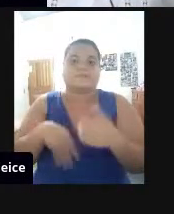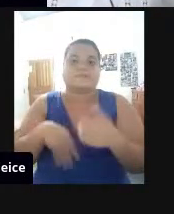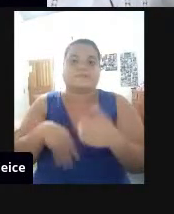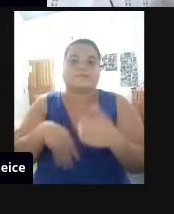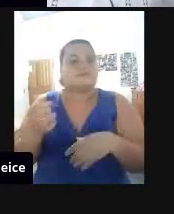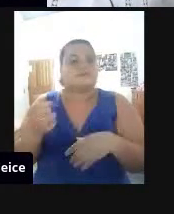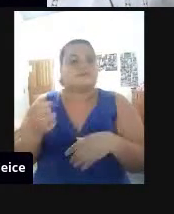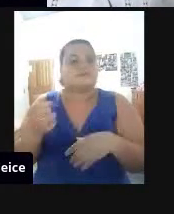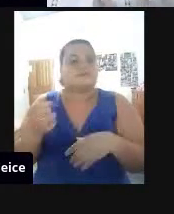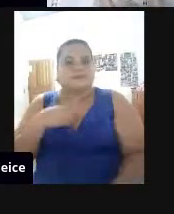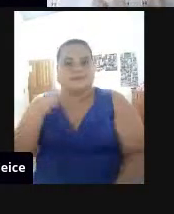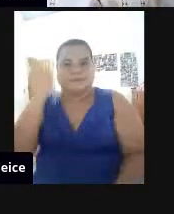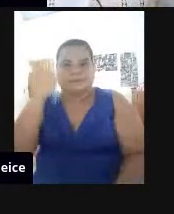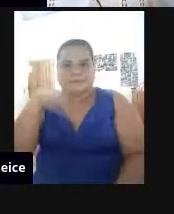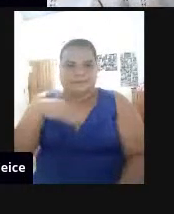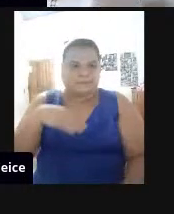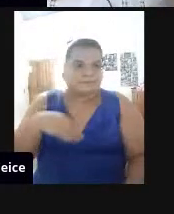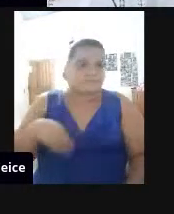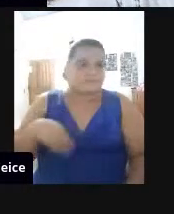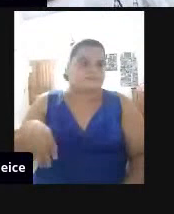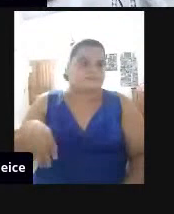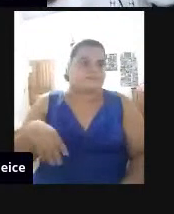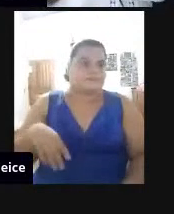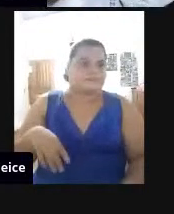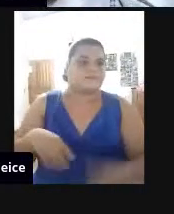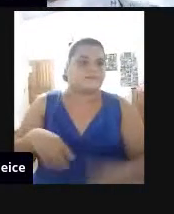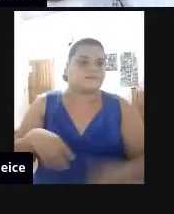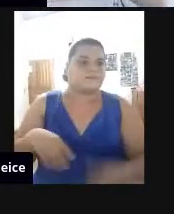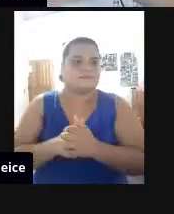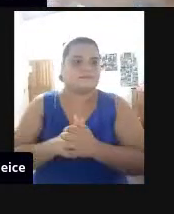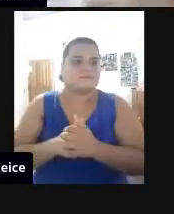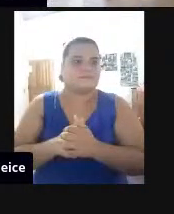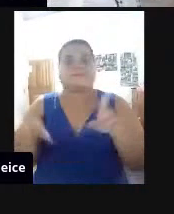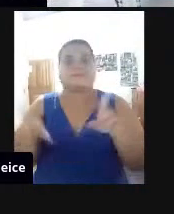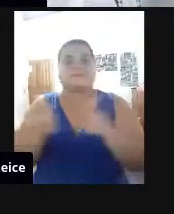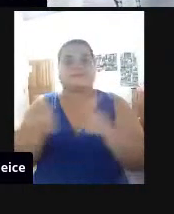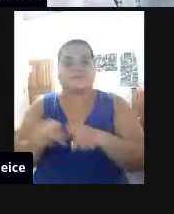os alérgenos alimentares, né? É outra coisa importante também para o processo.